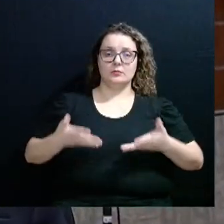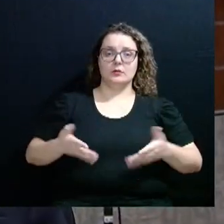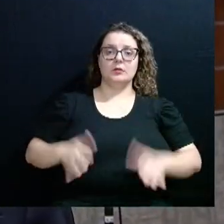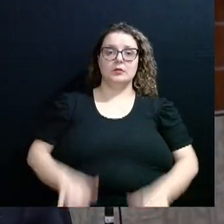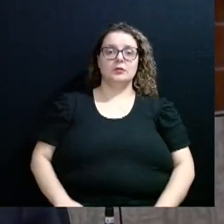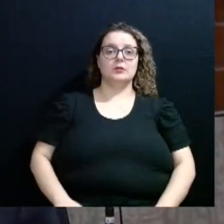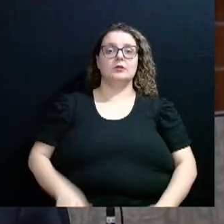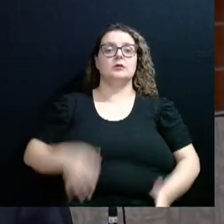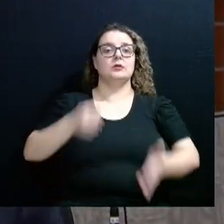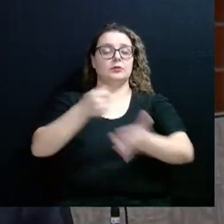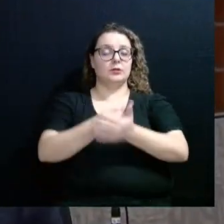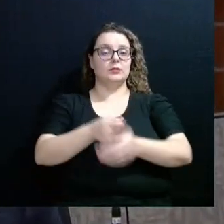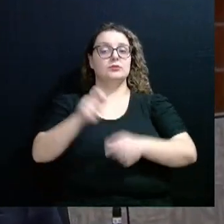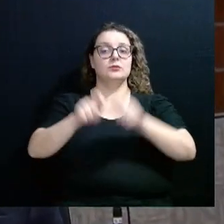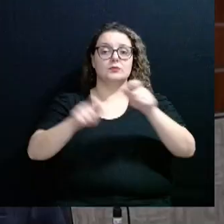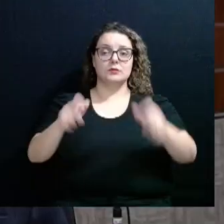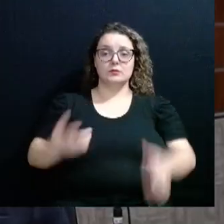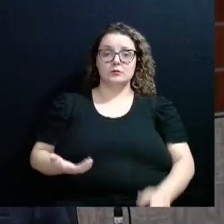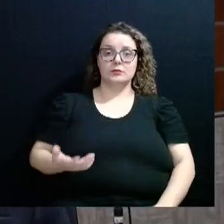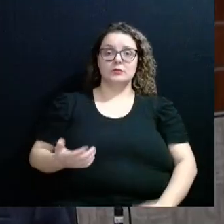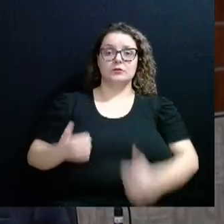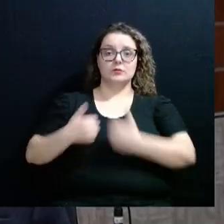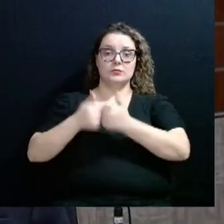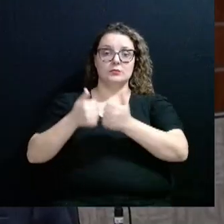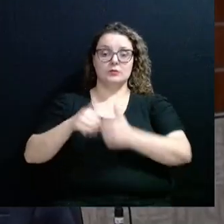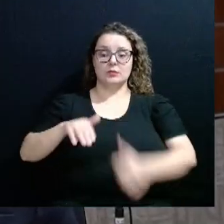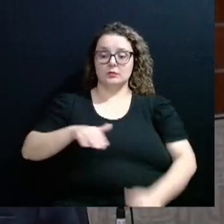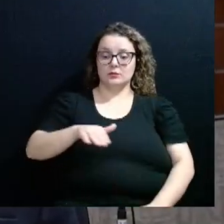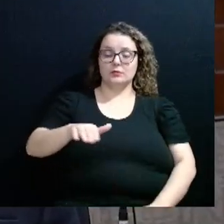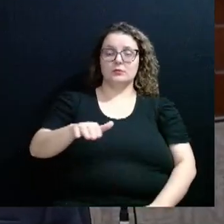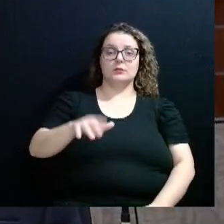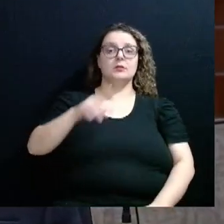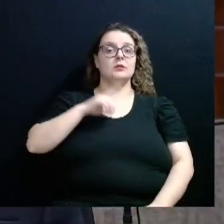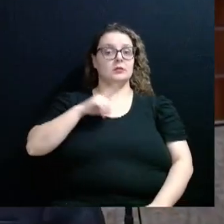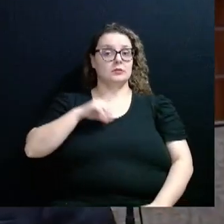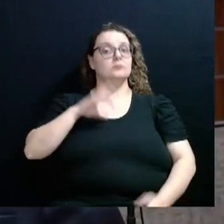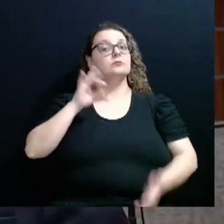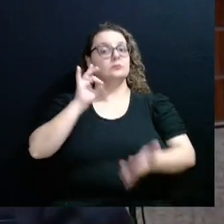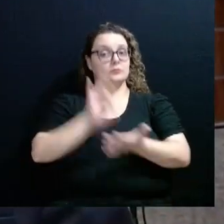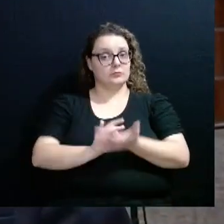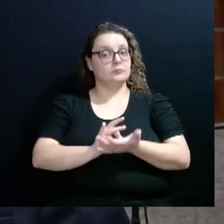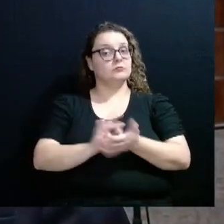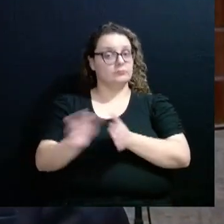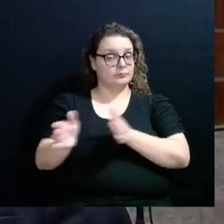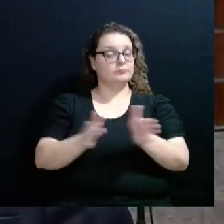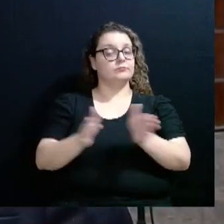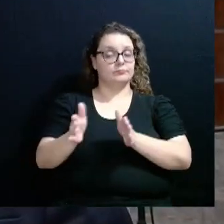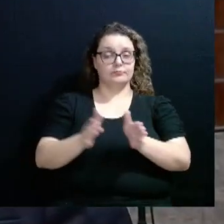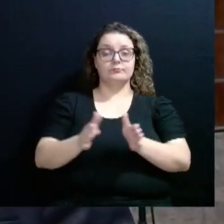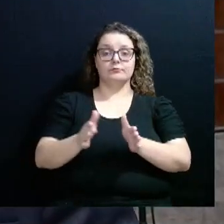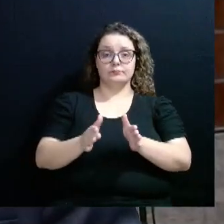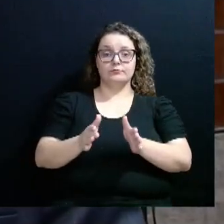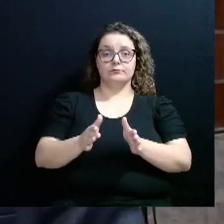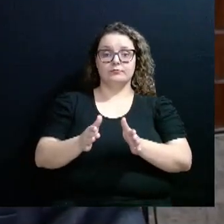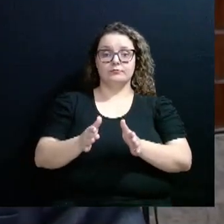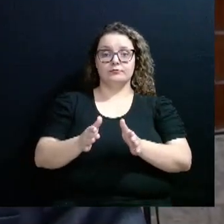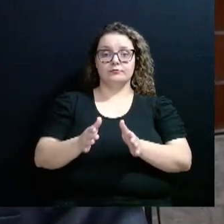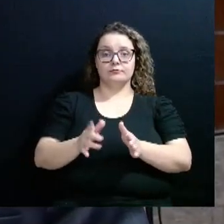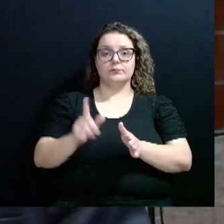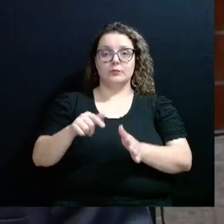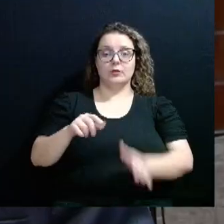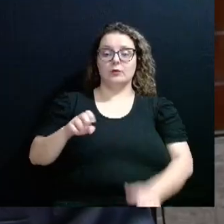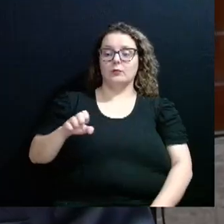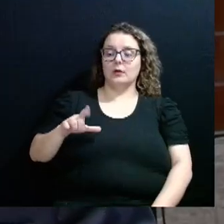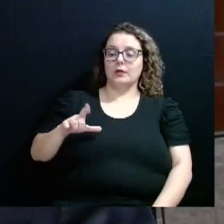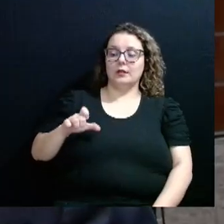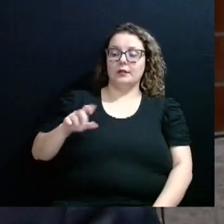que as pessoas, os ônibus saiam, essas pessoas tenham realmente essa acessibilidade que são esses elevadores. Hoje,